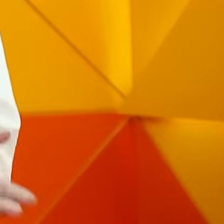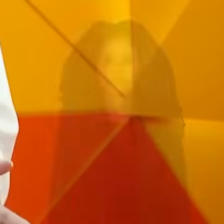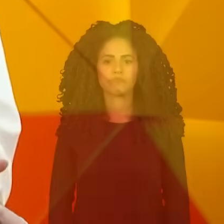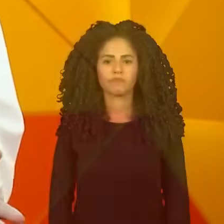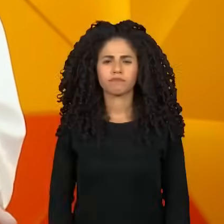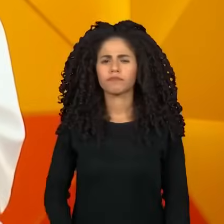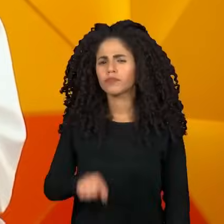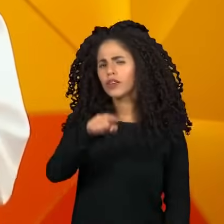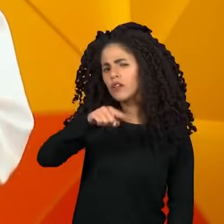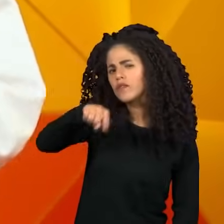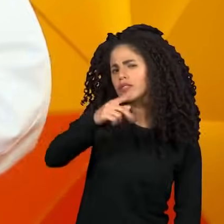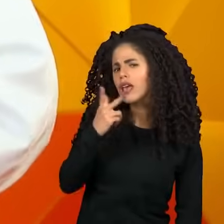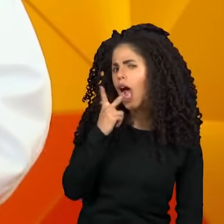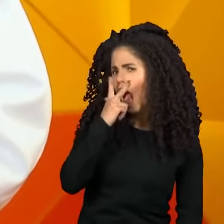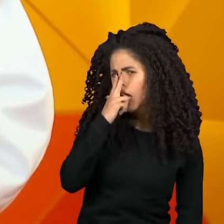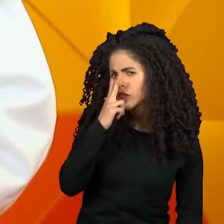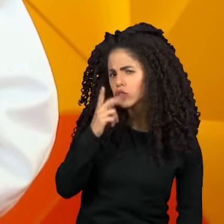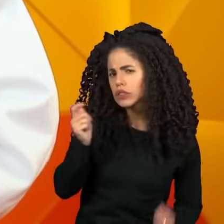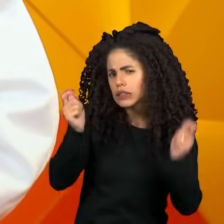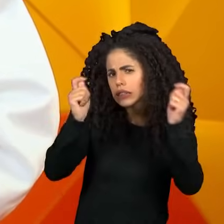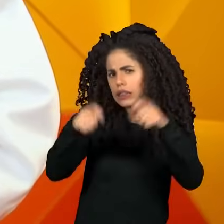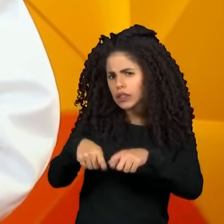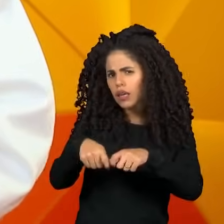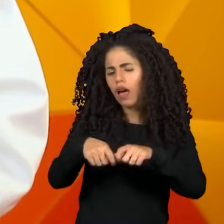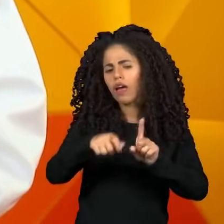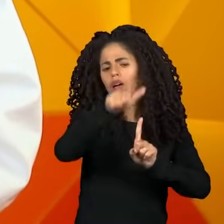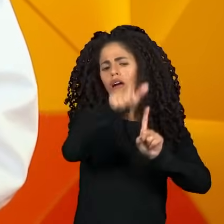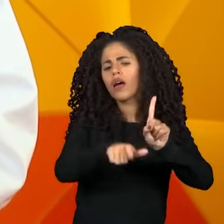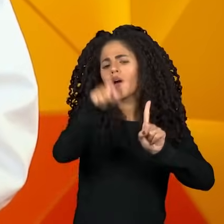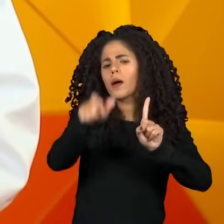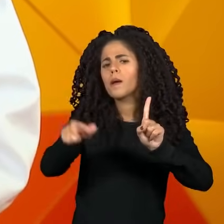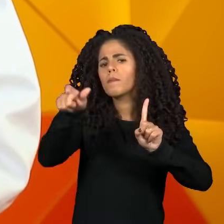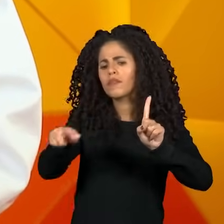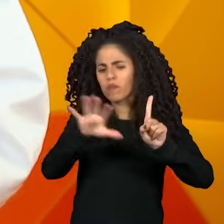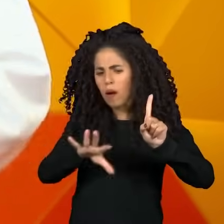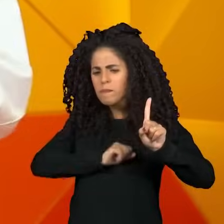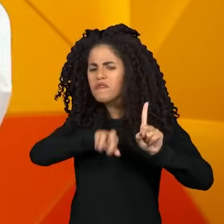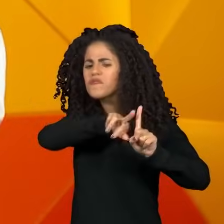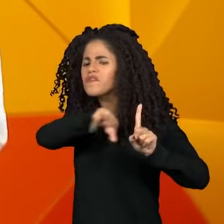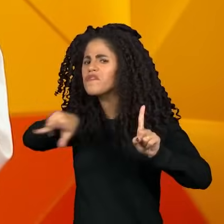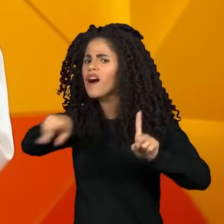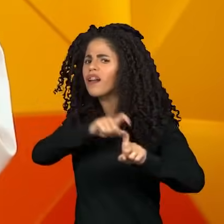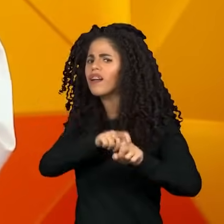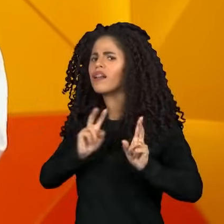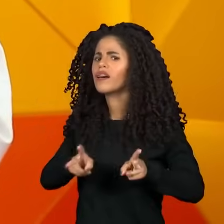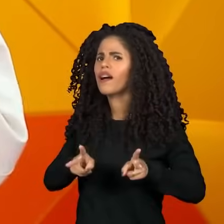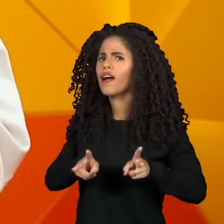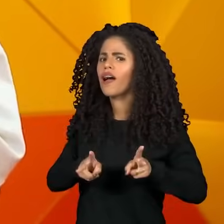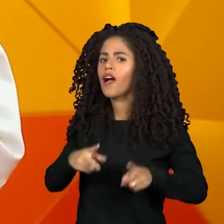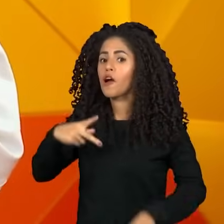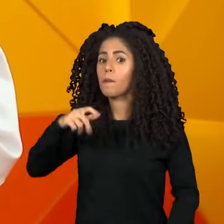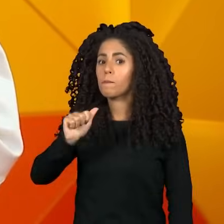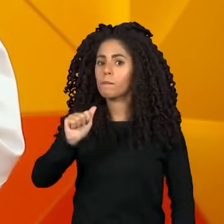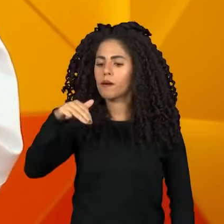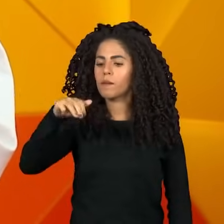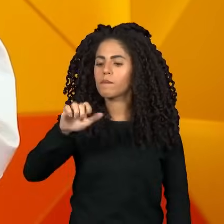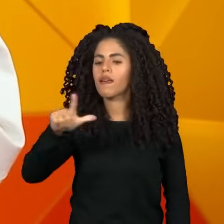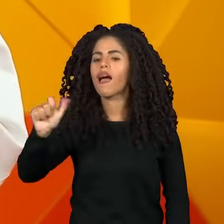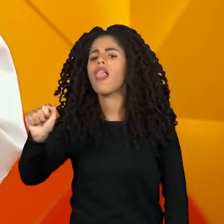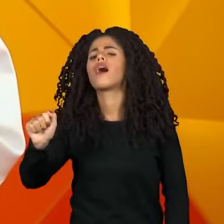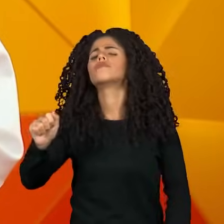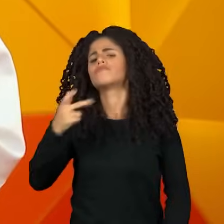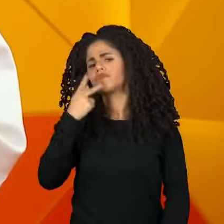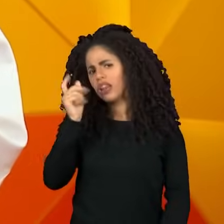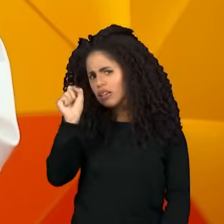Você acha que é possível manter uma relação amorosa com mais de uma pessoa ao mesmo tempo? Pamela Sou e muito mais gente acredita